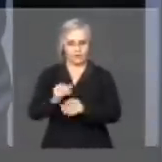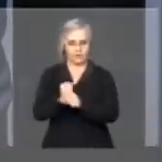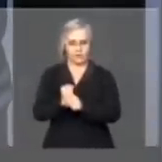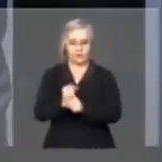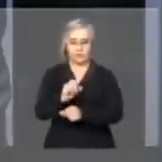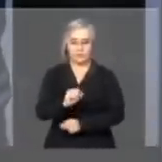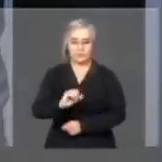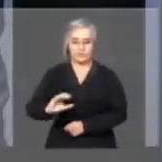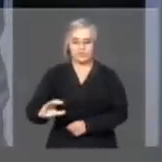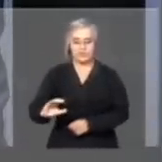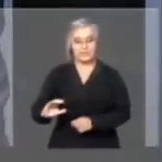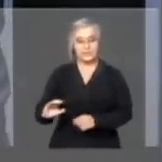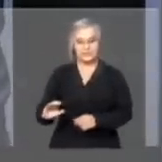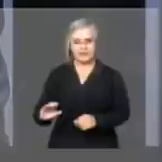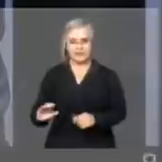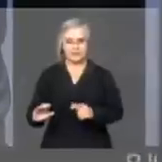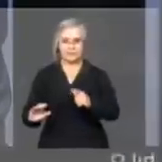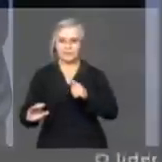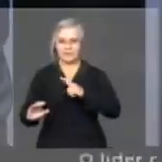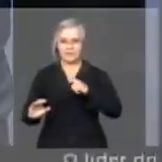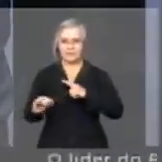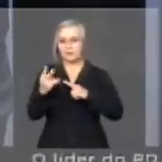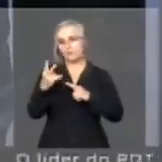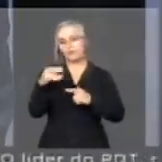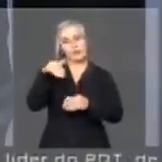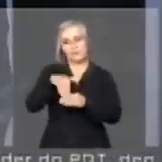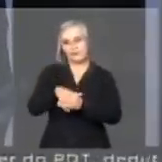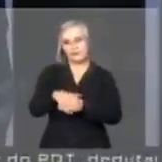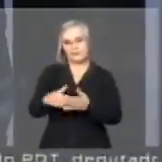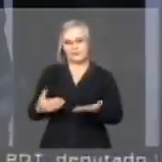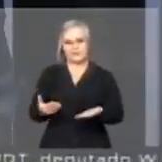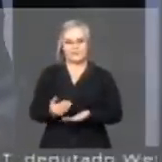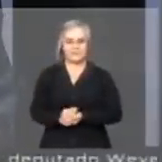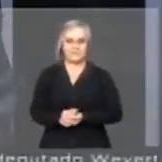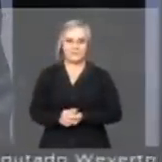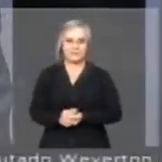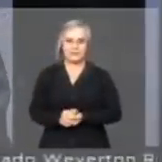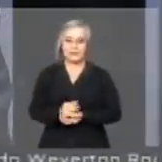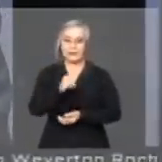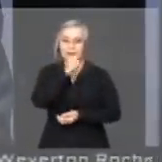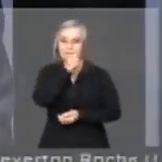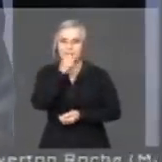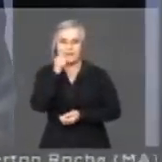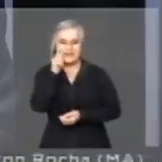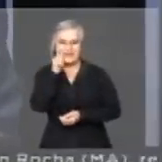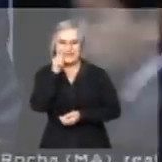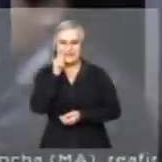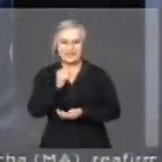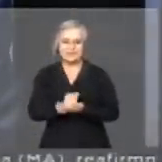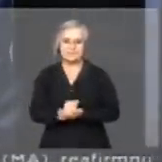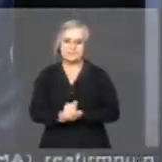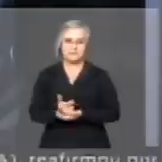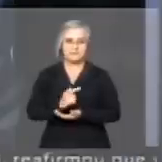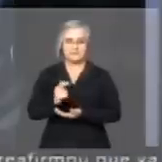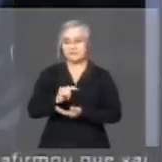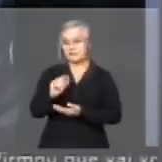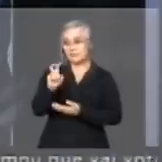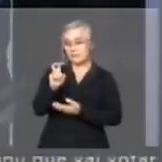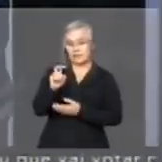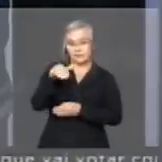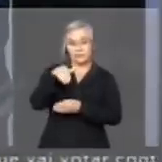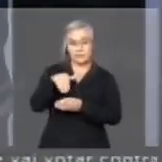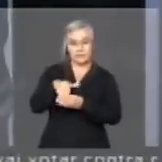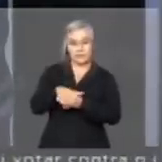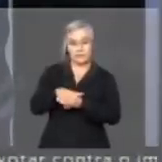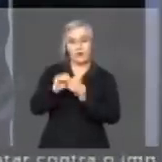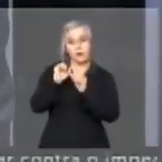Santa Catarina, nós temos 2 votos. Amapá, nós temos 5 votos,